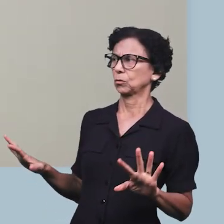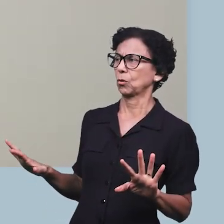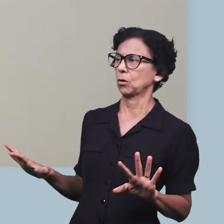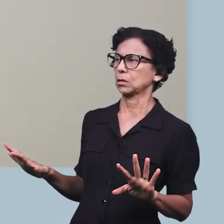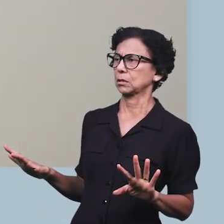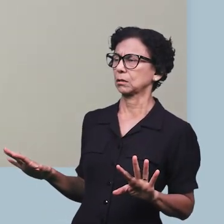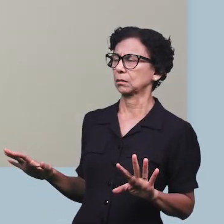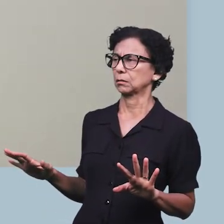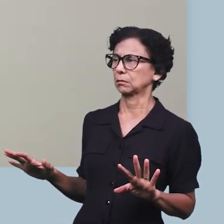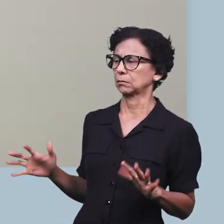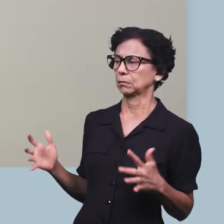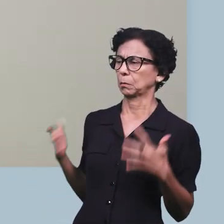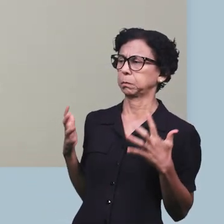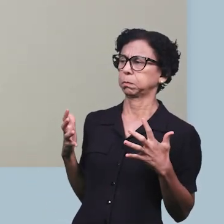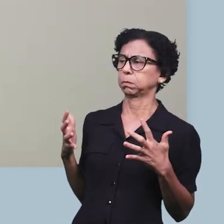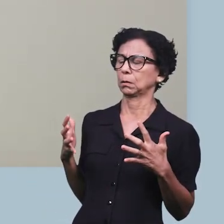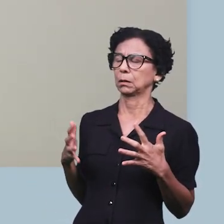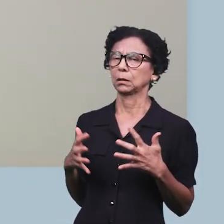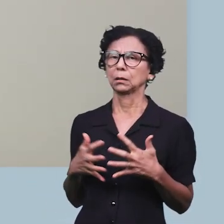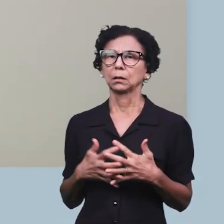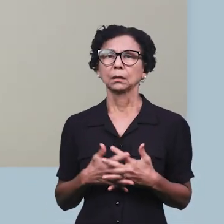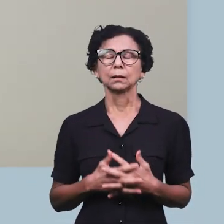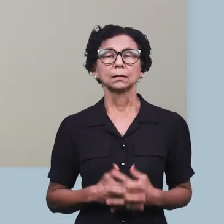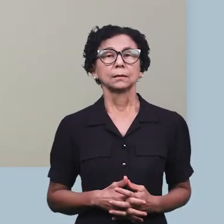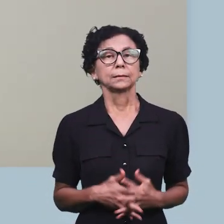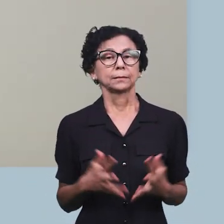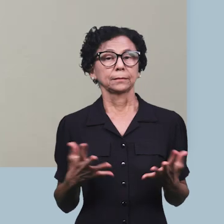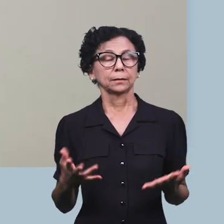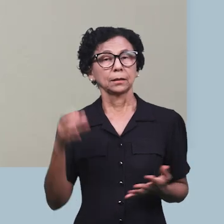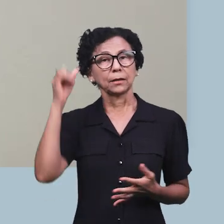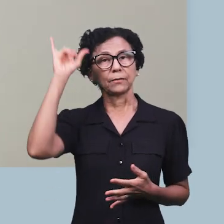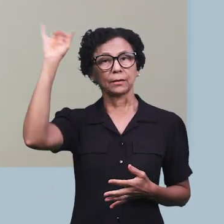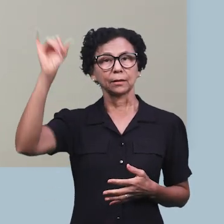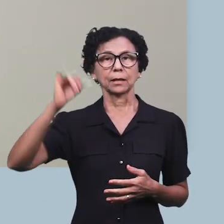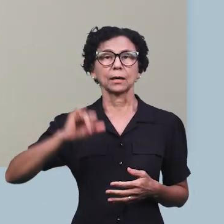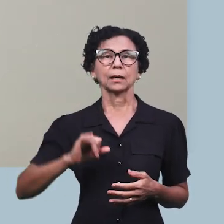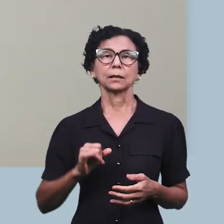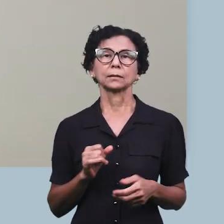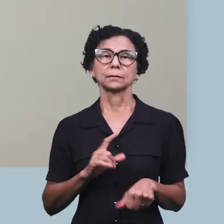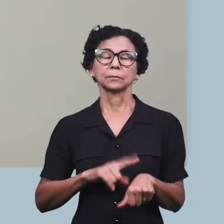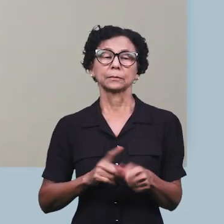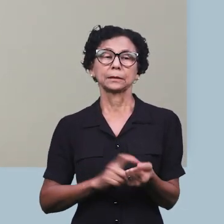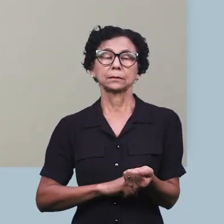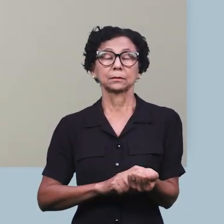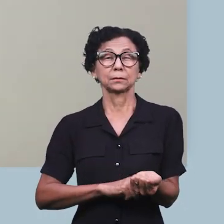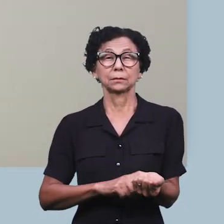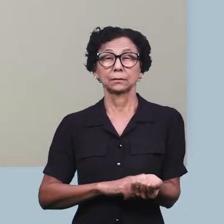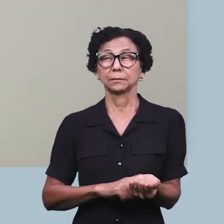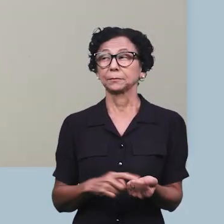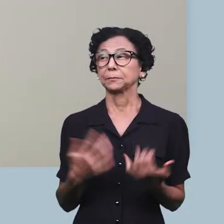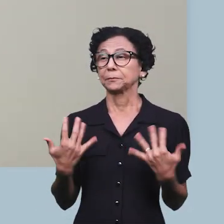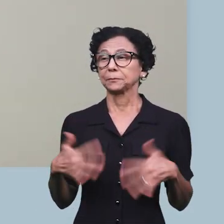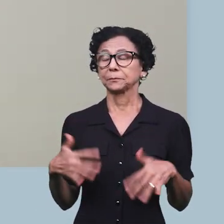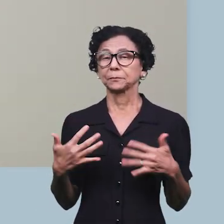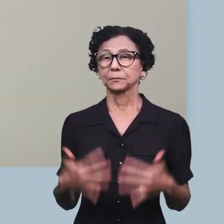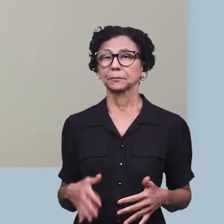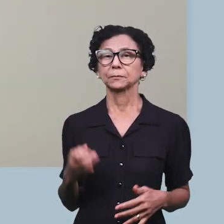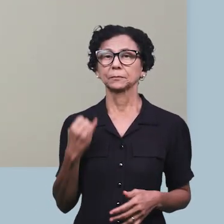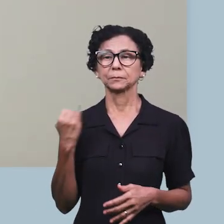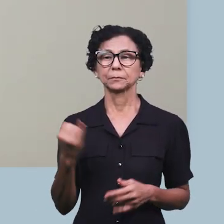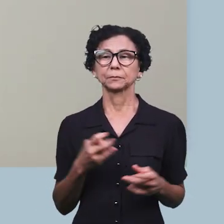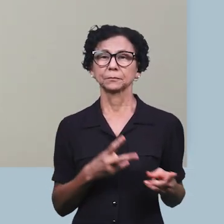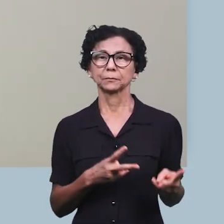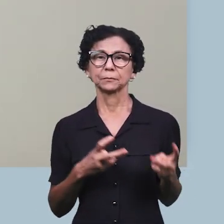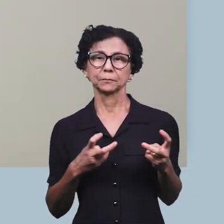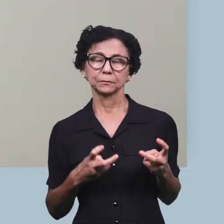até onde a gente vai. Então, para não ter esse momento de um estresse a mais, é